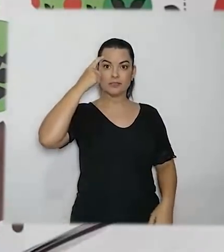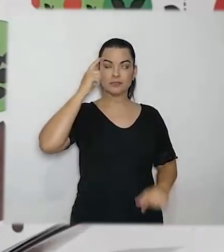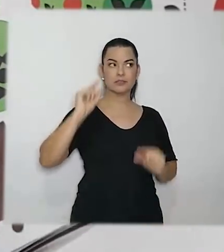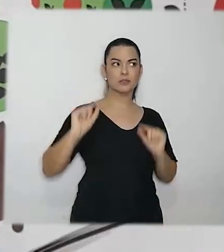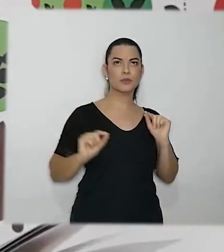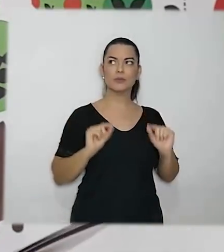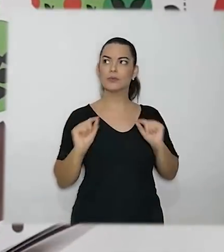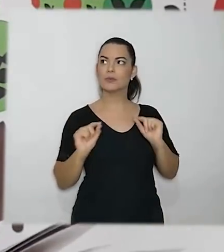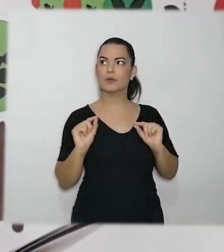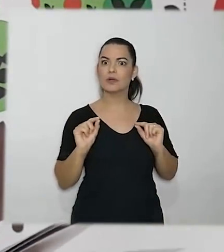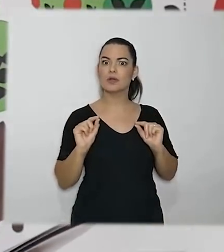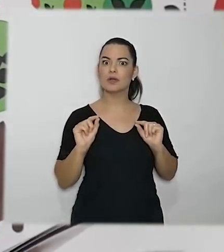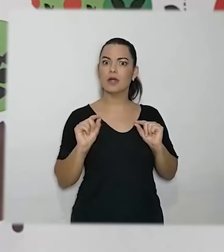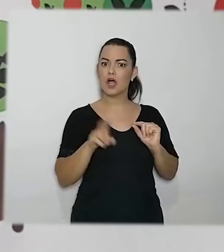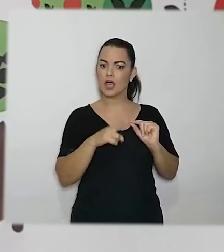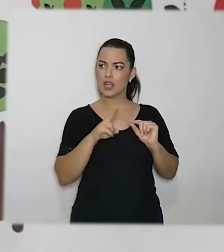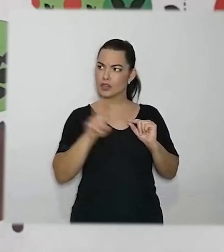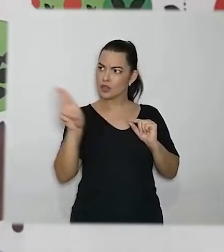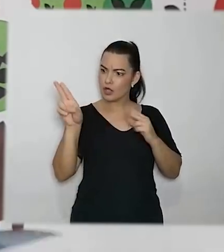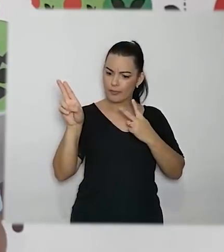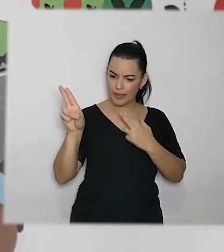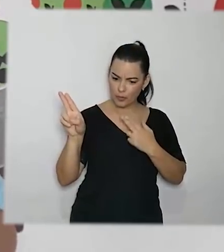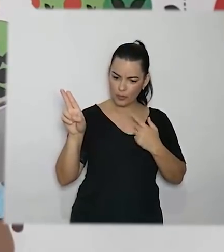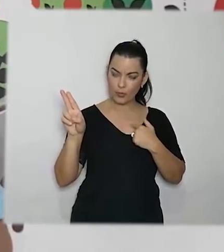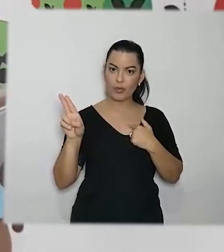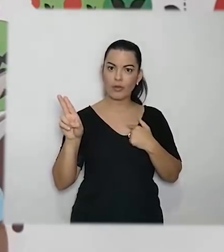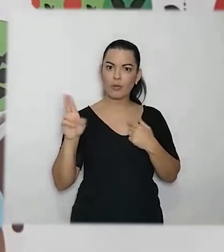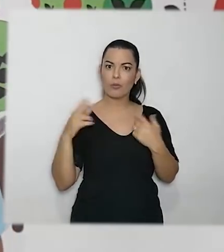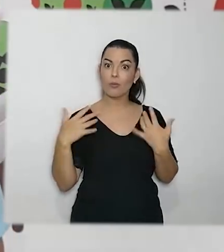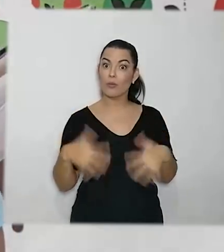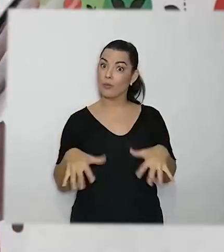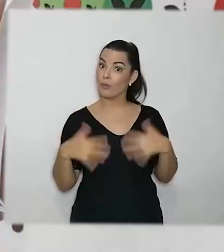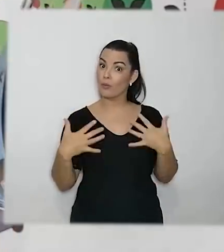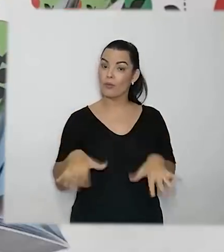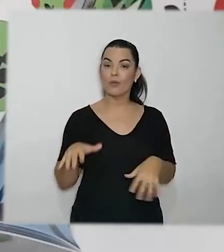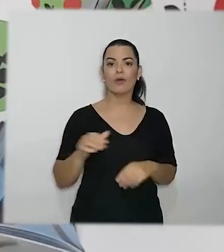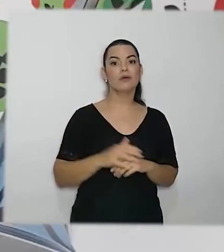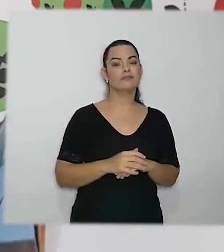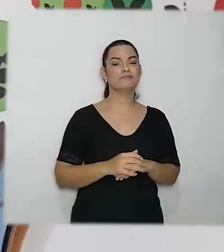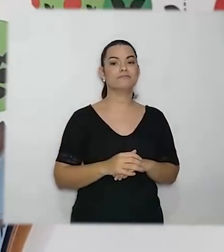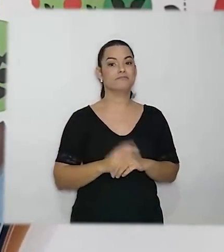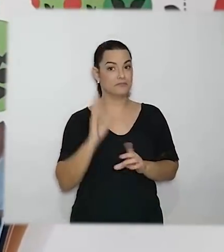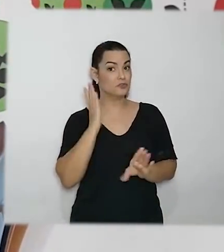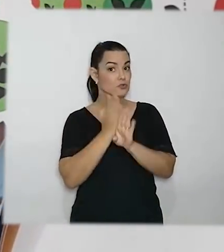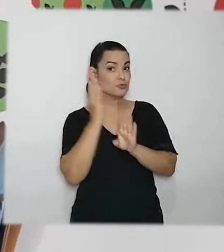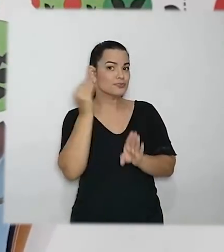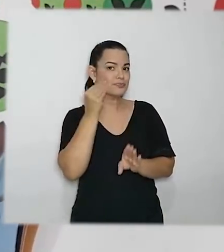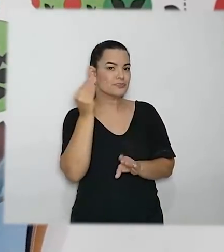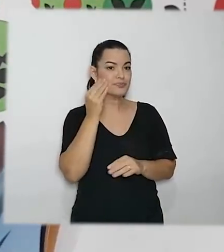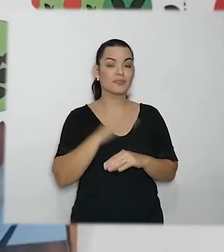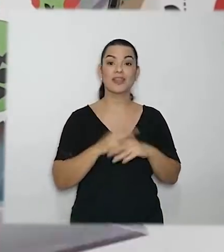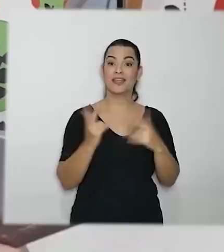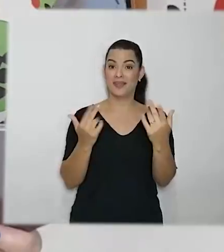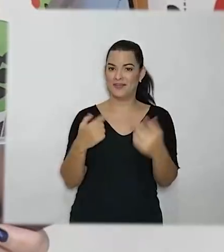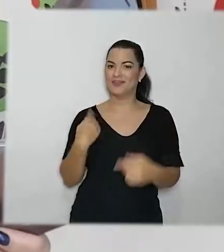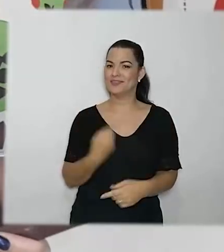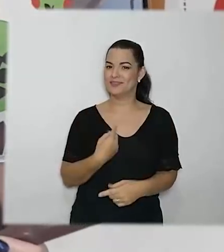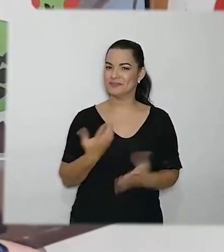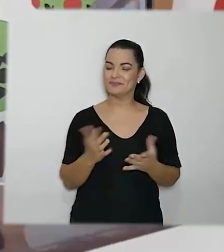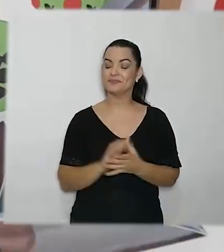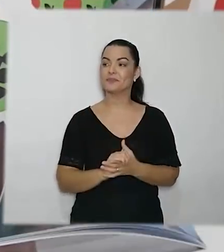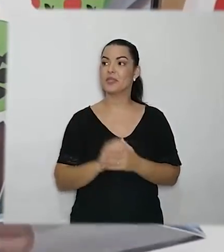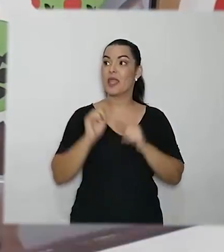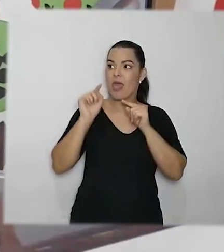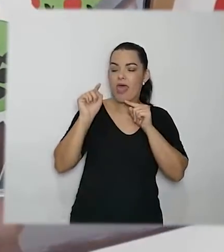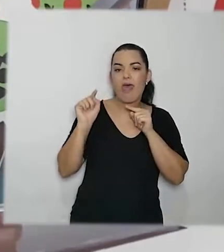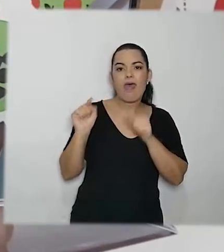era medonha? Então vamos descobrir. Medonho, assim como nós, hein, turma,